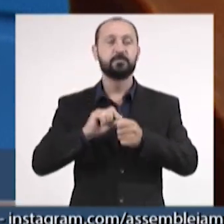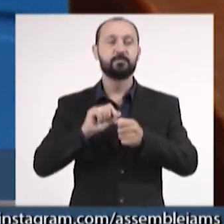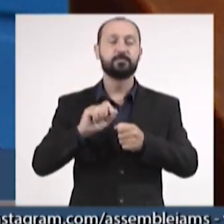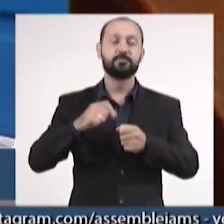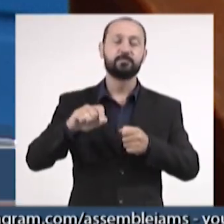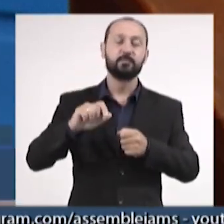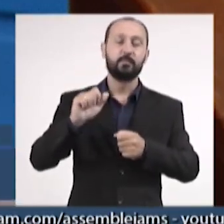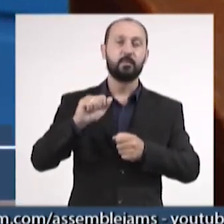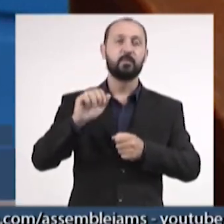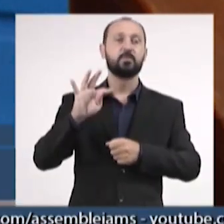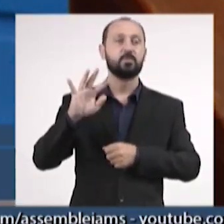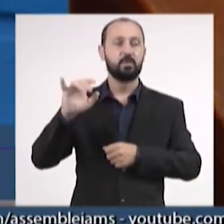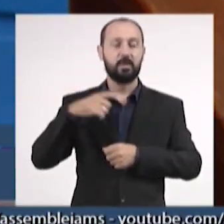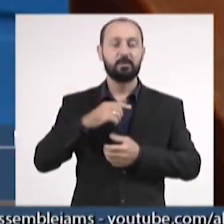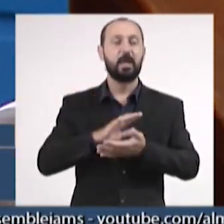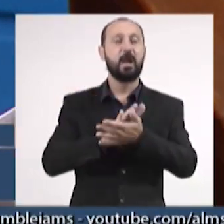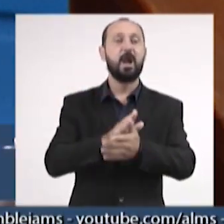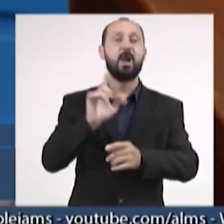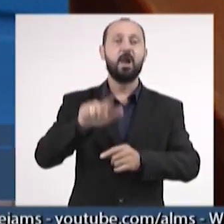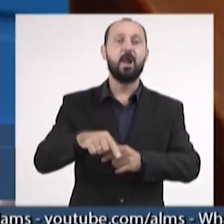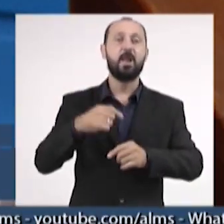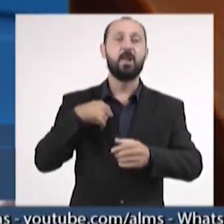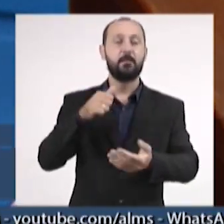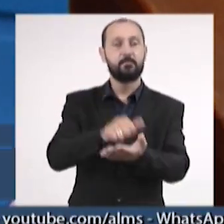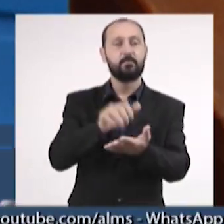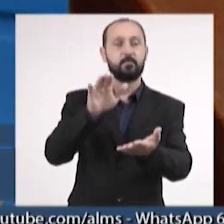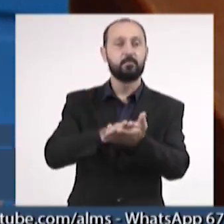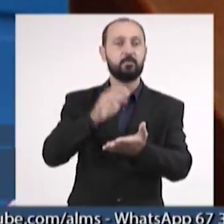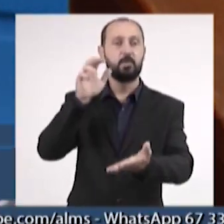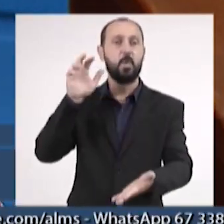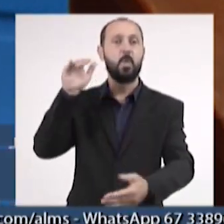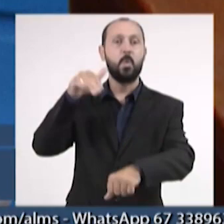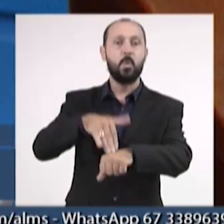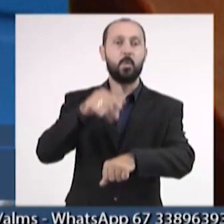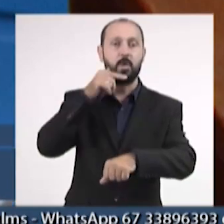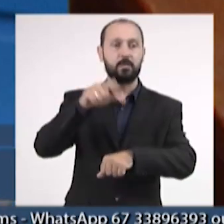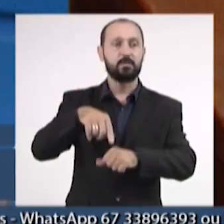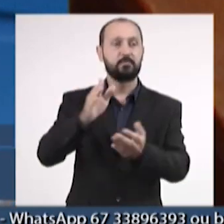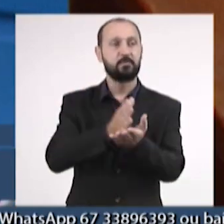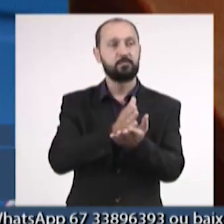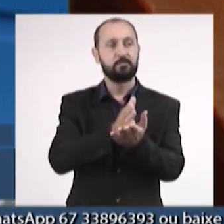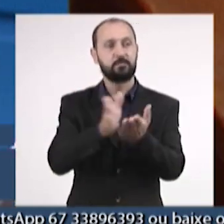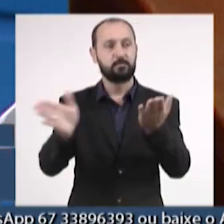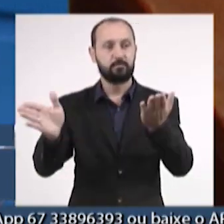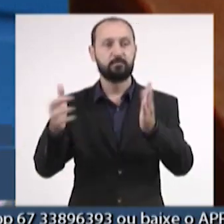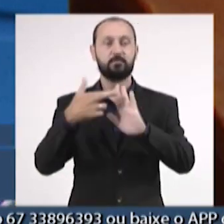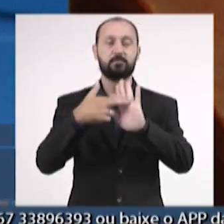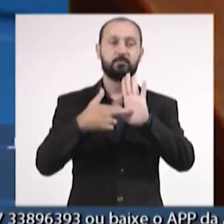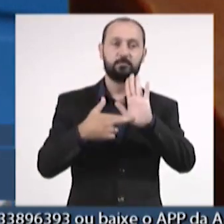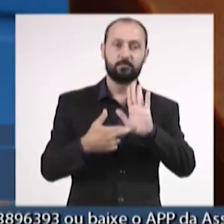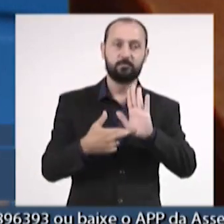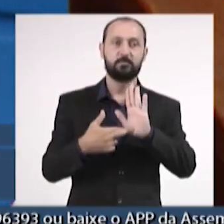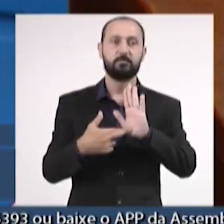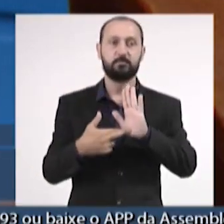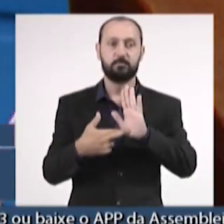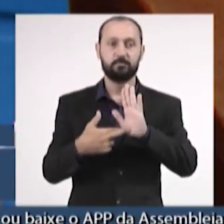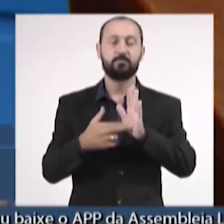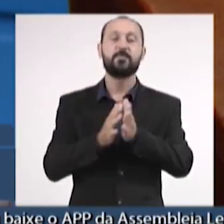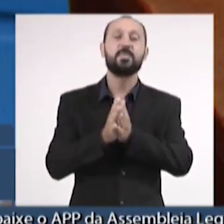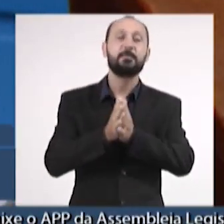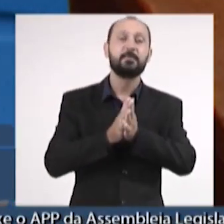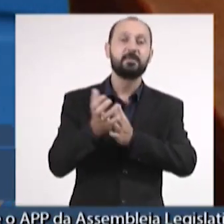e comportamentos misóginos é punir as mulheres que se desviam das normas e